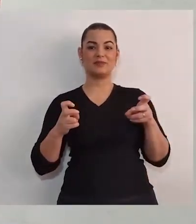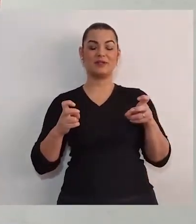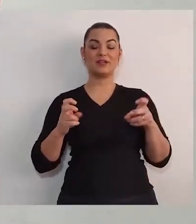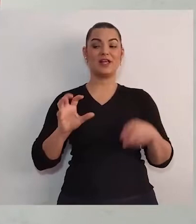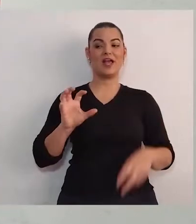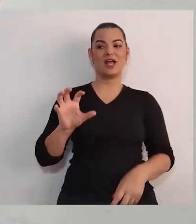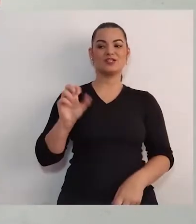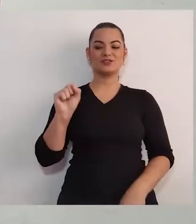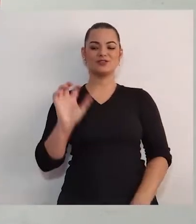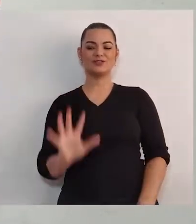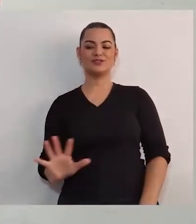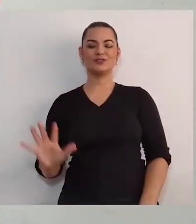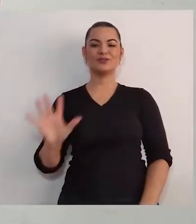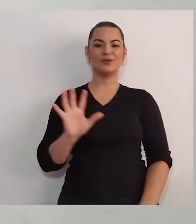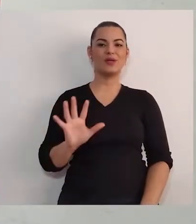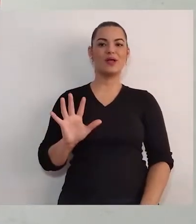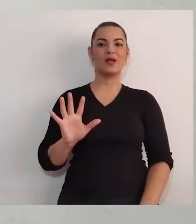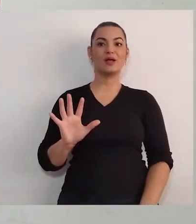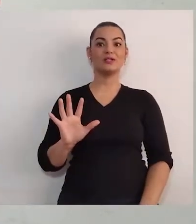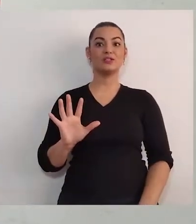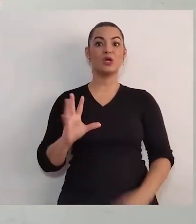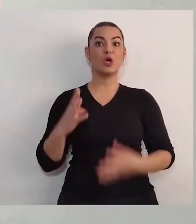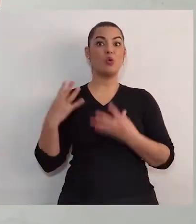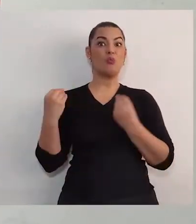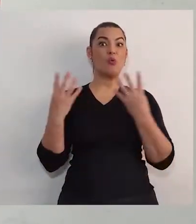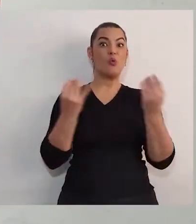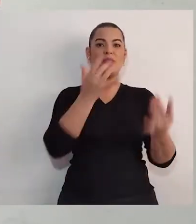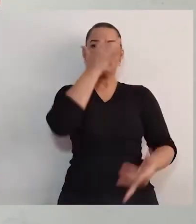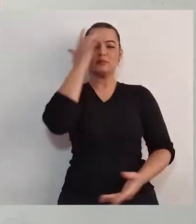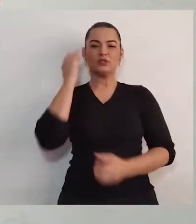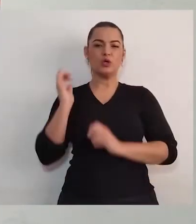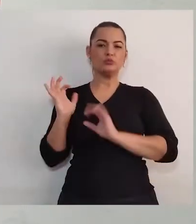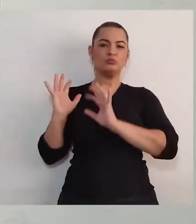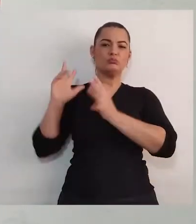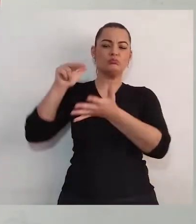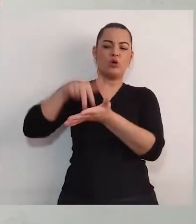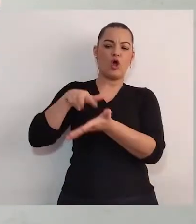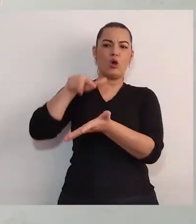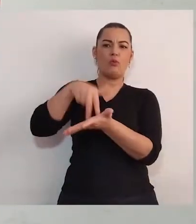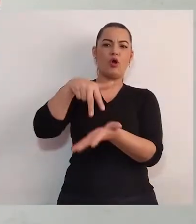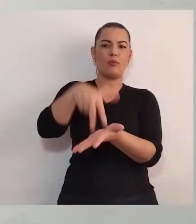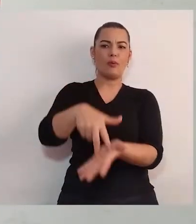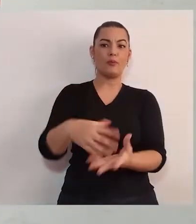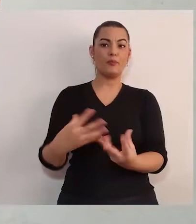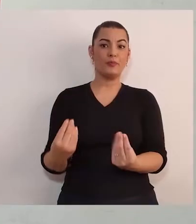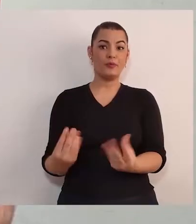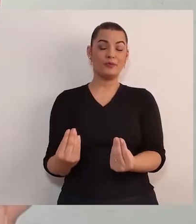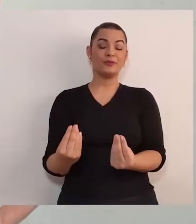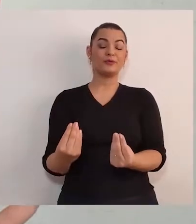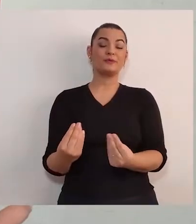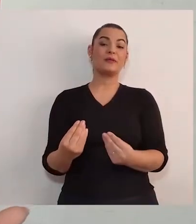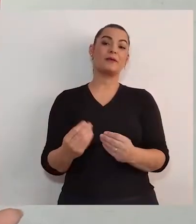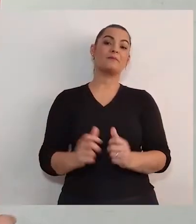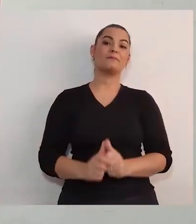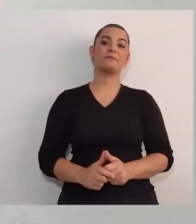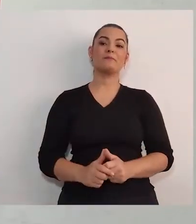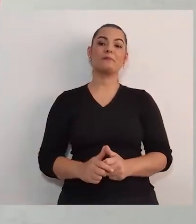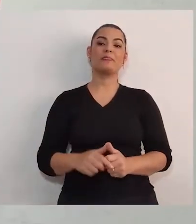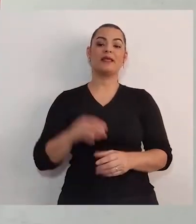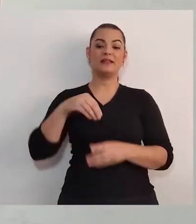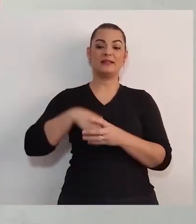sudeste uma das regiões mais ocupadas que nós temos em todo o nosso país, essa